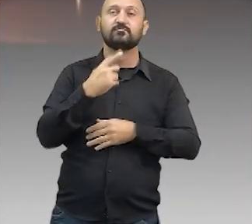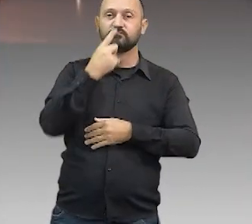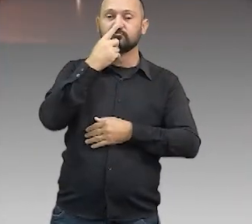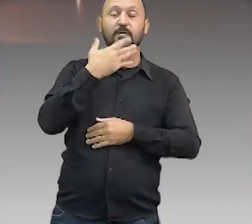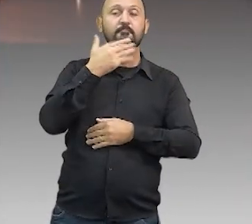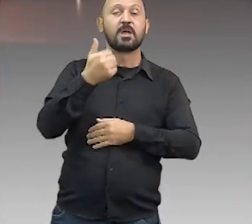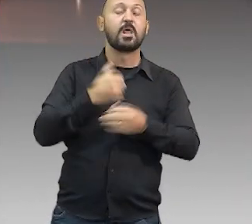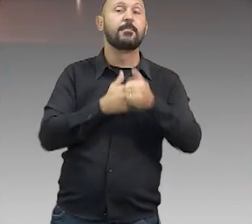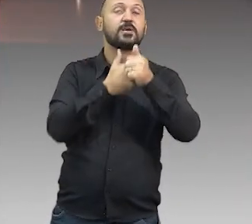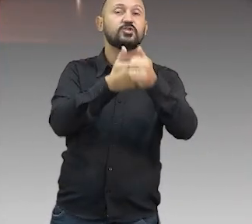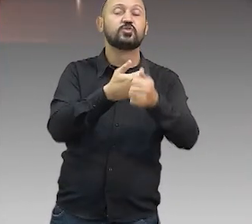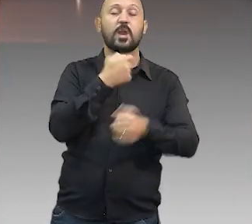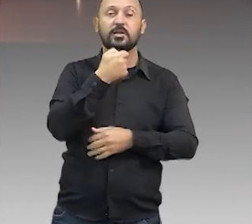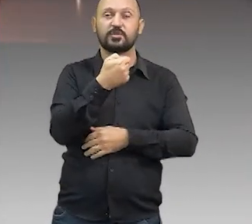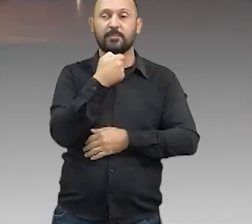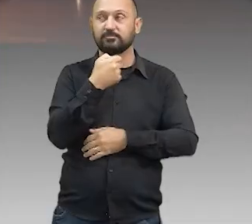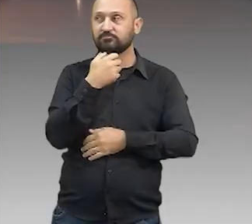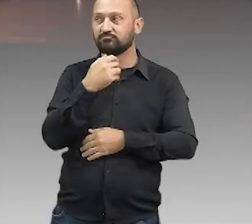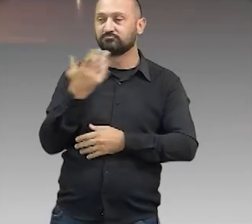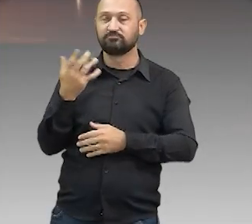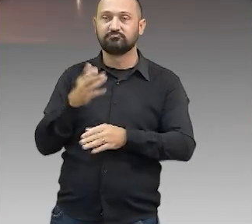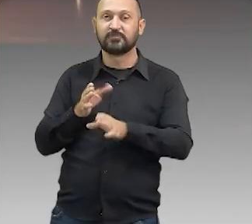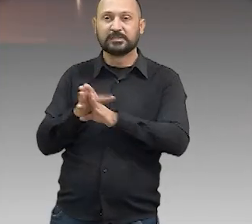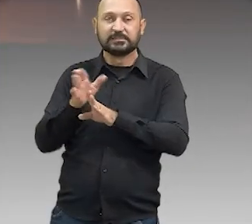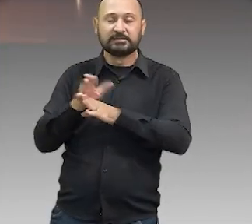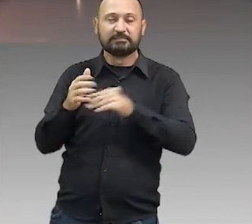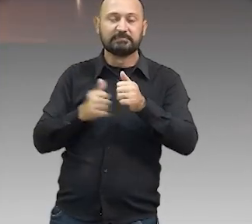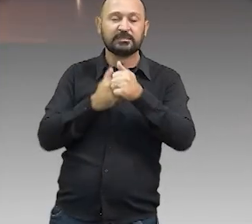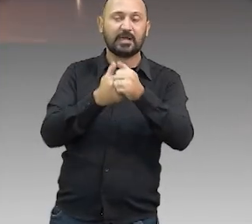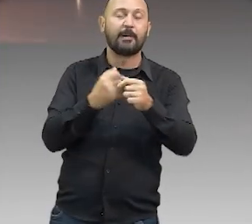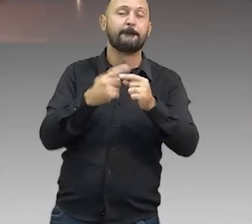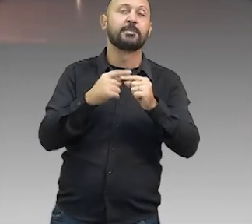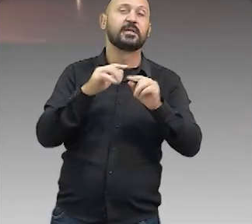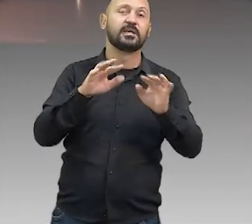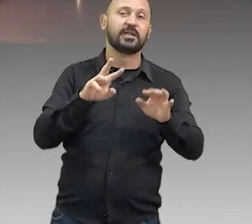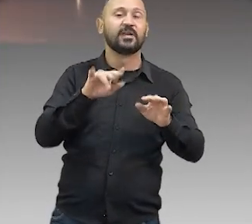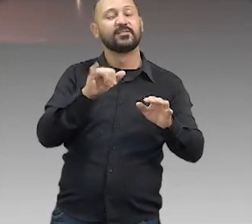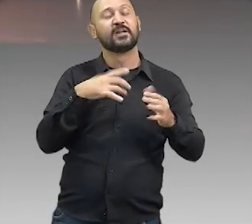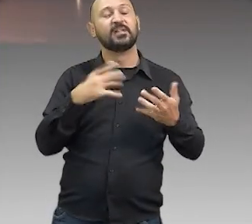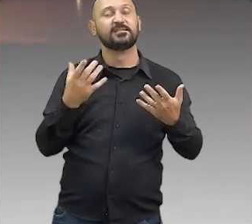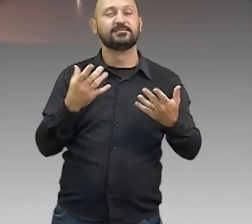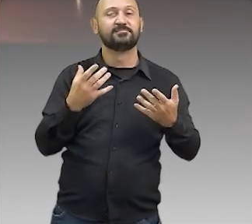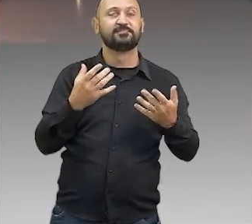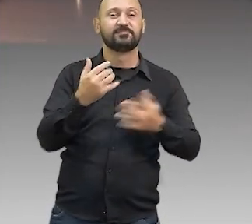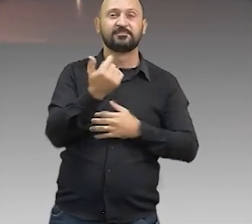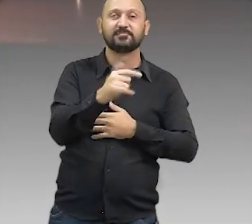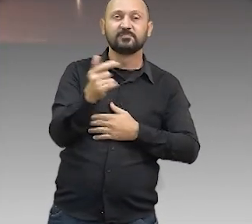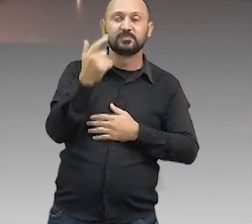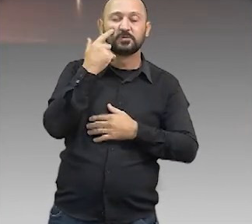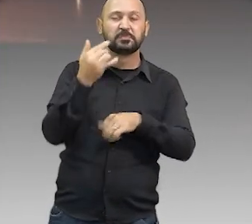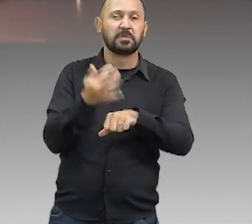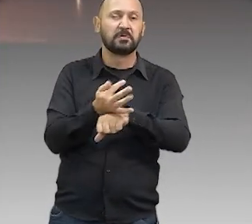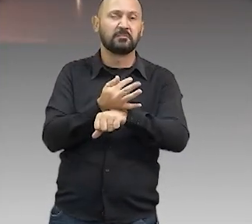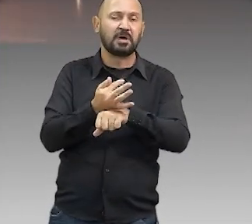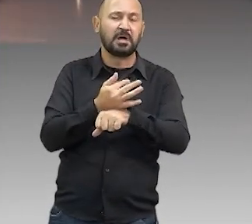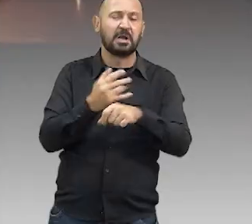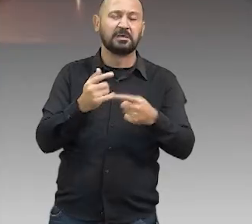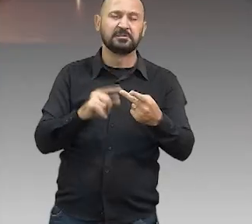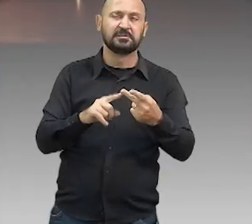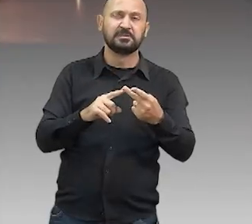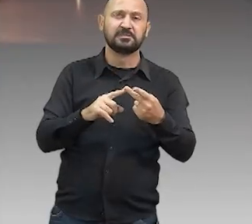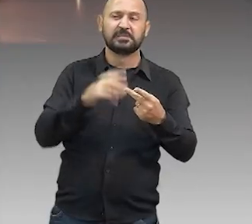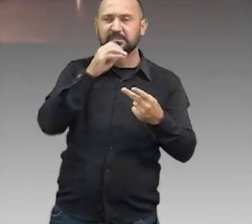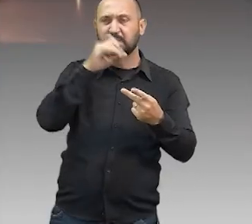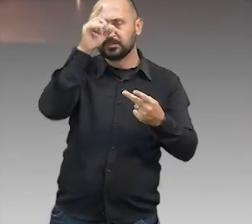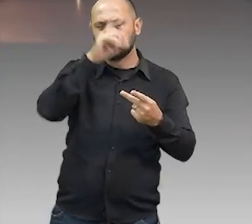de imprensa, porque ele vai ficar, ele não tem feriado, não tem finais de